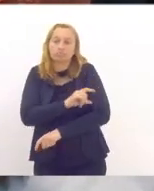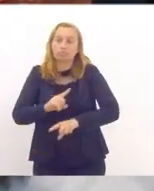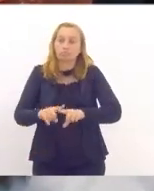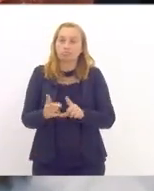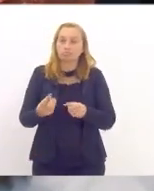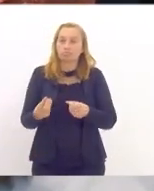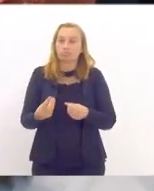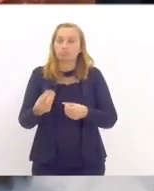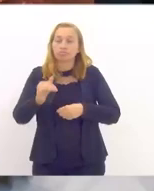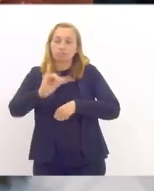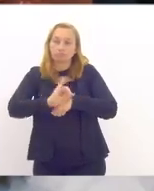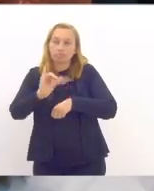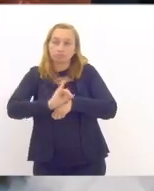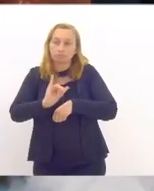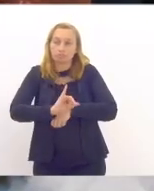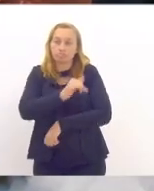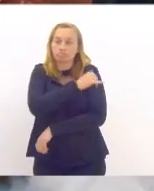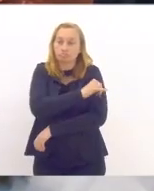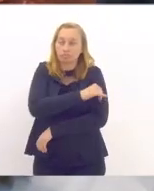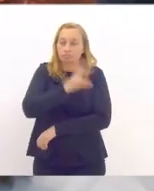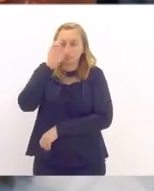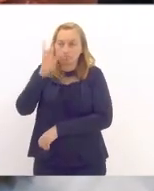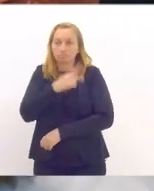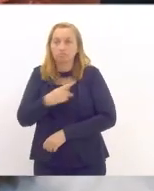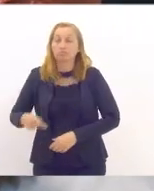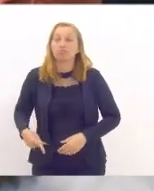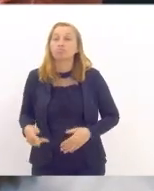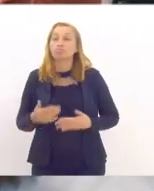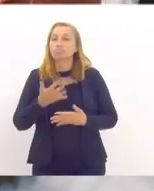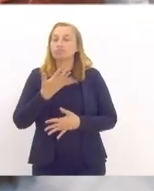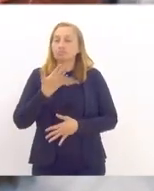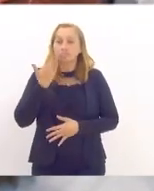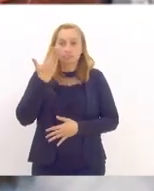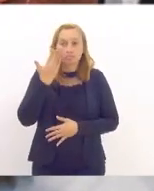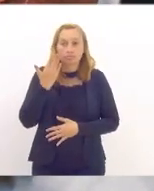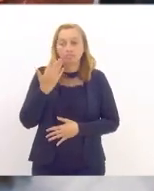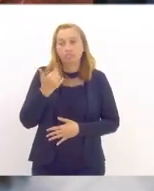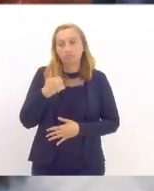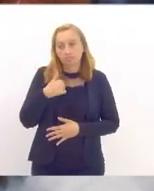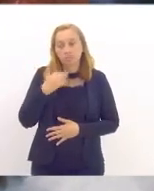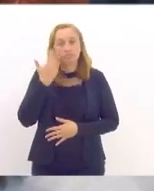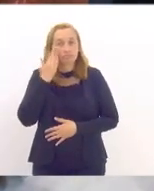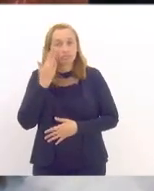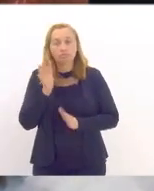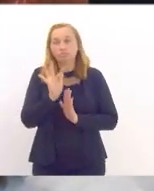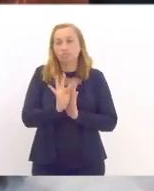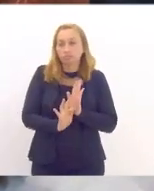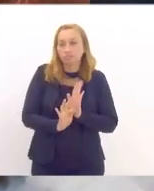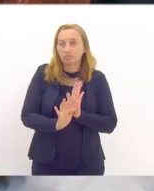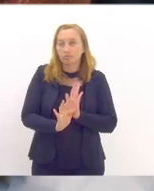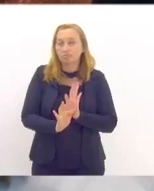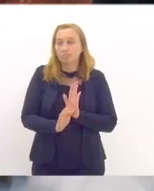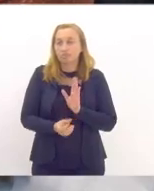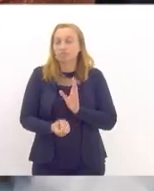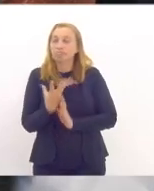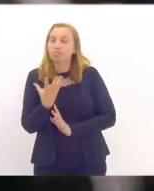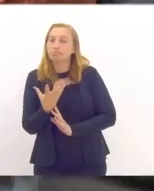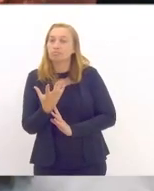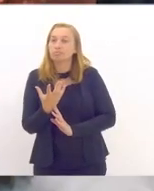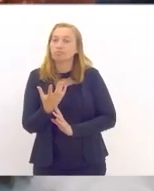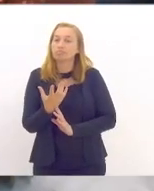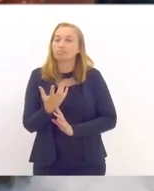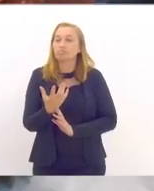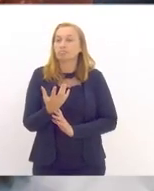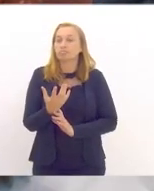exceto a capital do Rio de Janeiro presidente Presidente Agora eu tenho muito receio da forma que o texto vai ser definido porque isso vai tirar